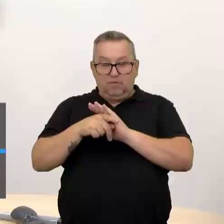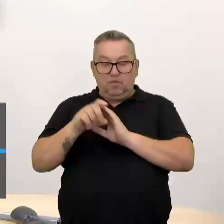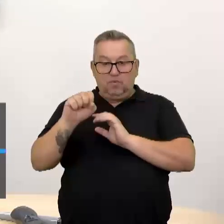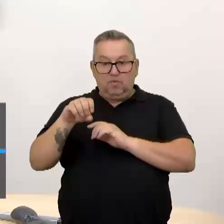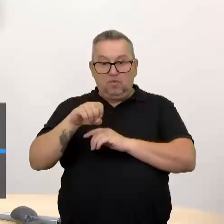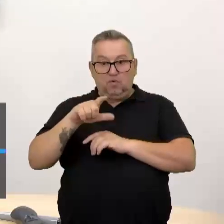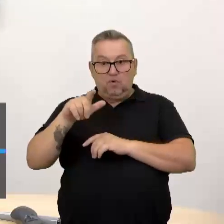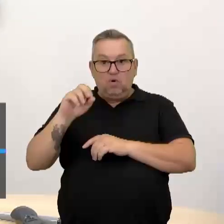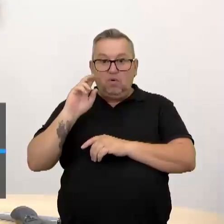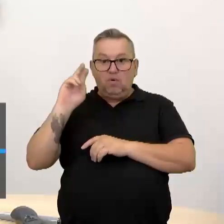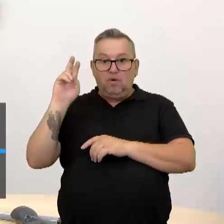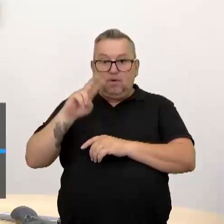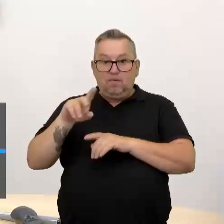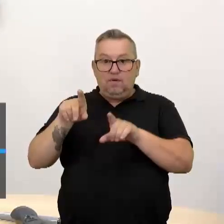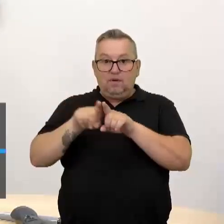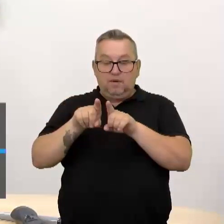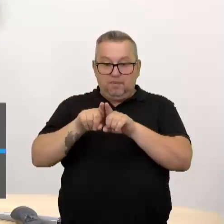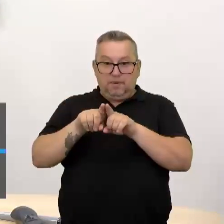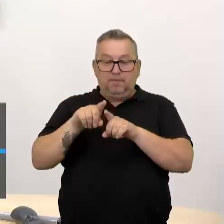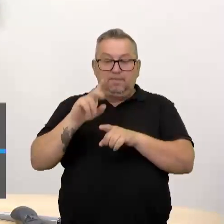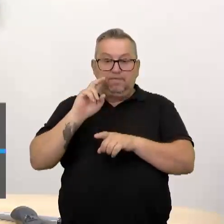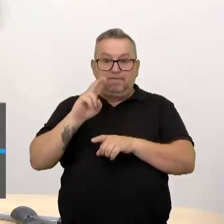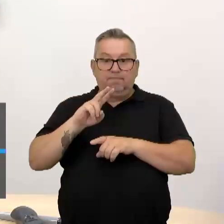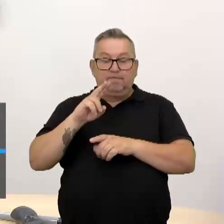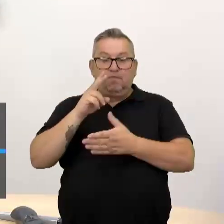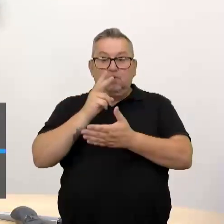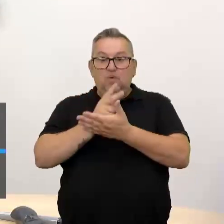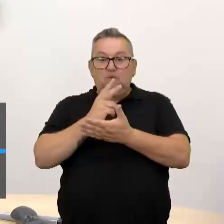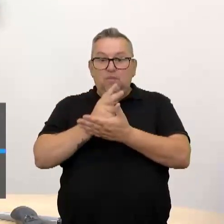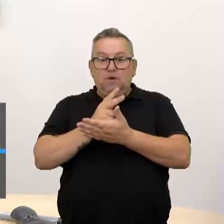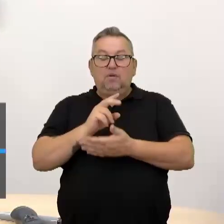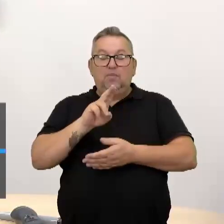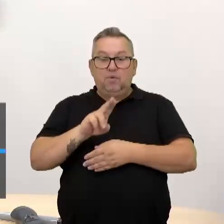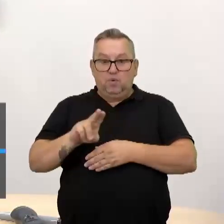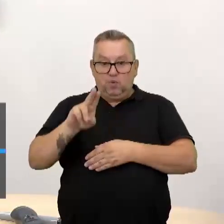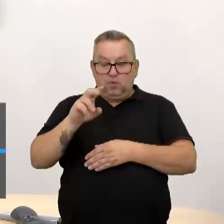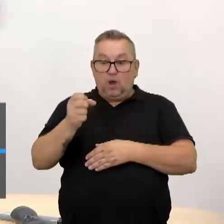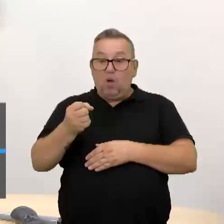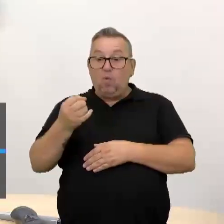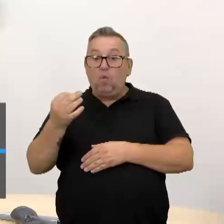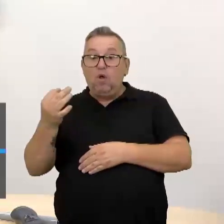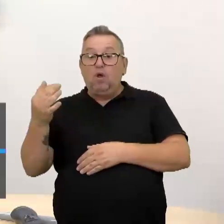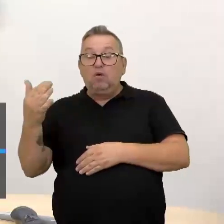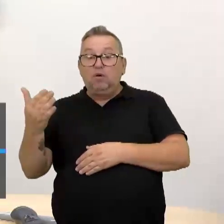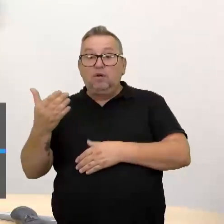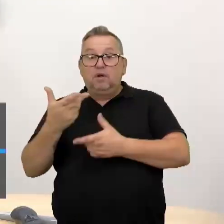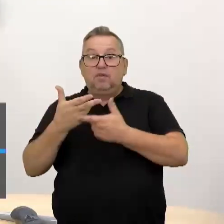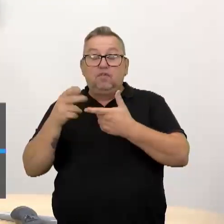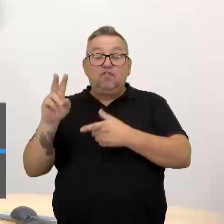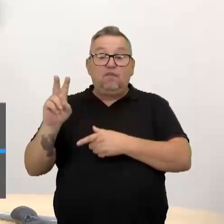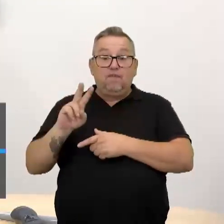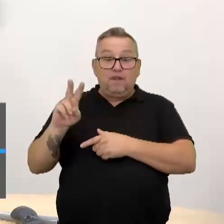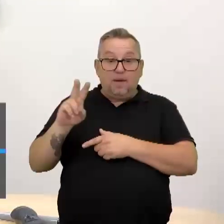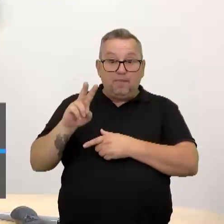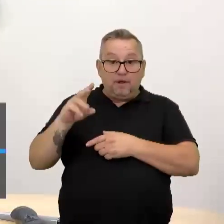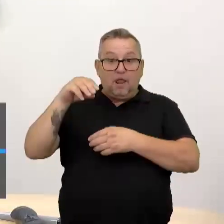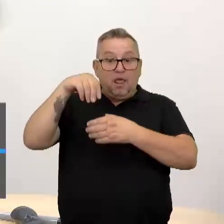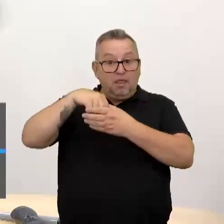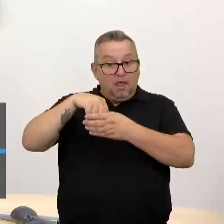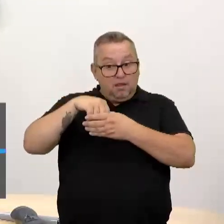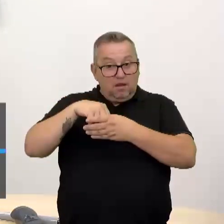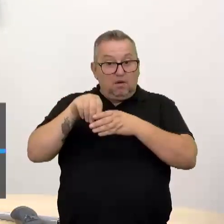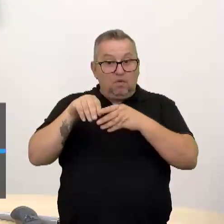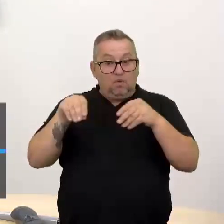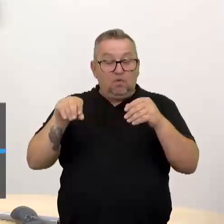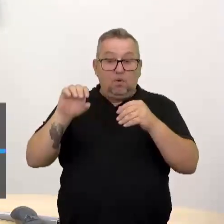se vê muito a questão aí do teor de umidade, né, do peso dele, né, da quantidade de nutrientes que esse solo tem, né,